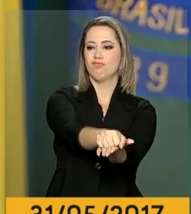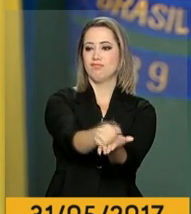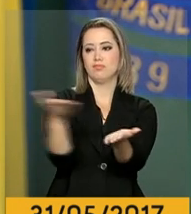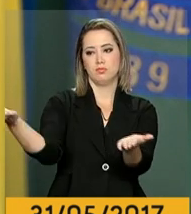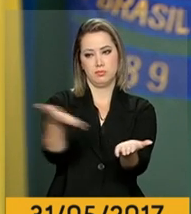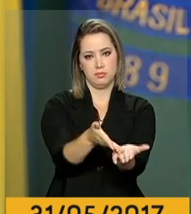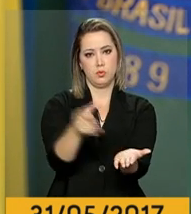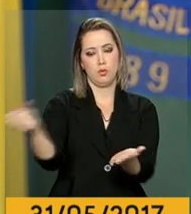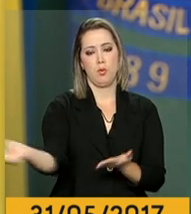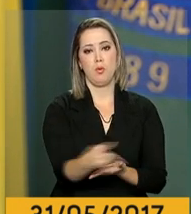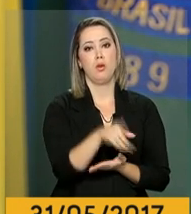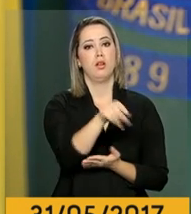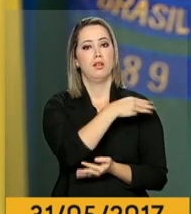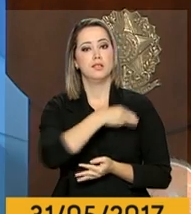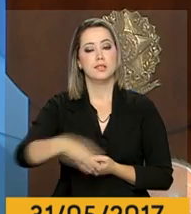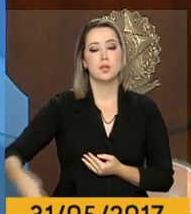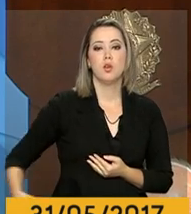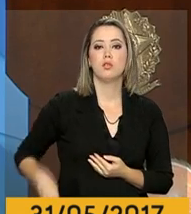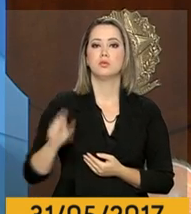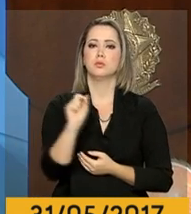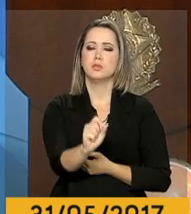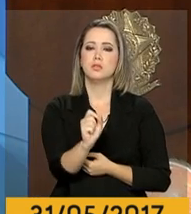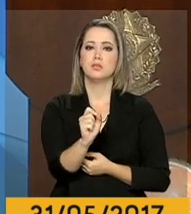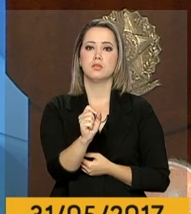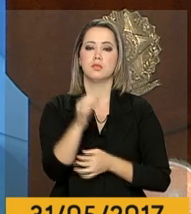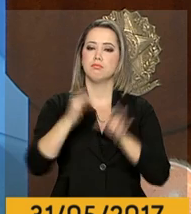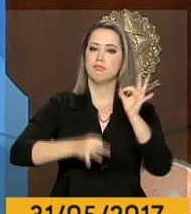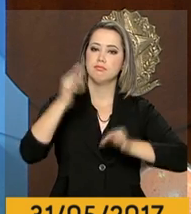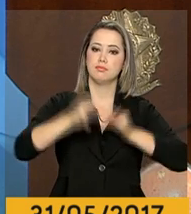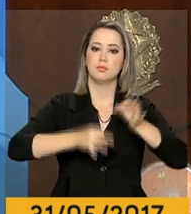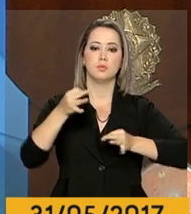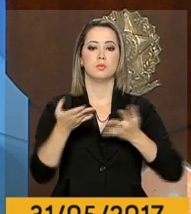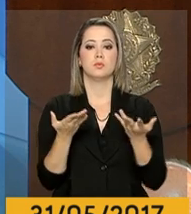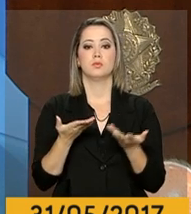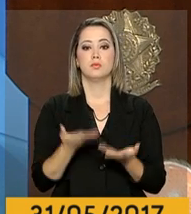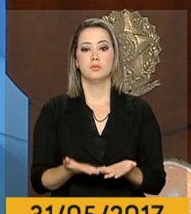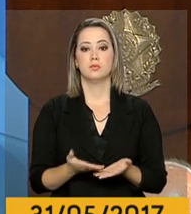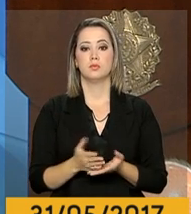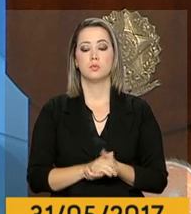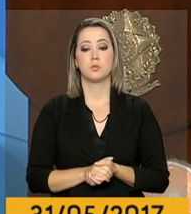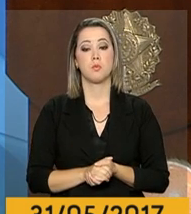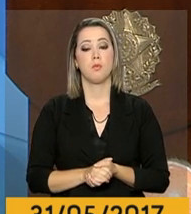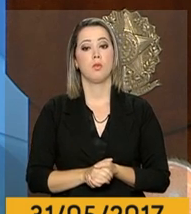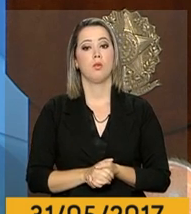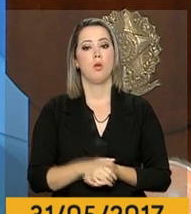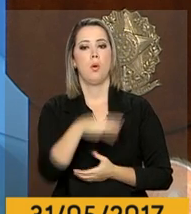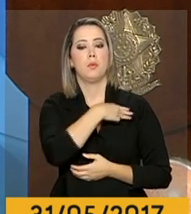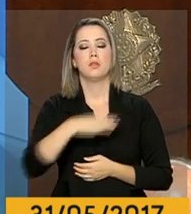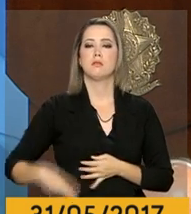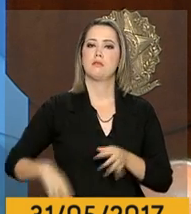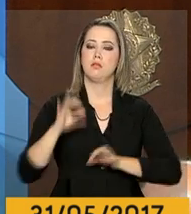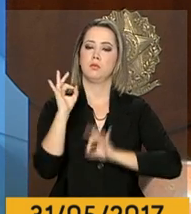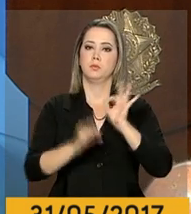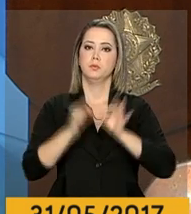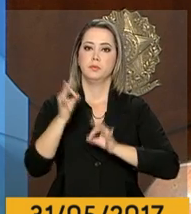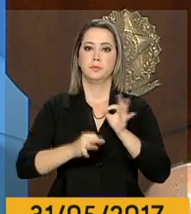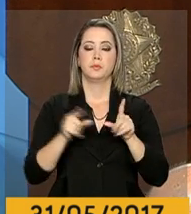ao novo ministro da Justiça. O Ministério da